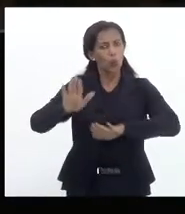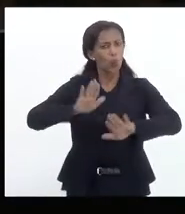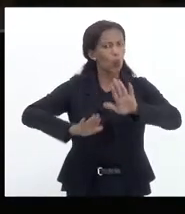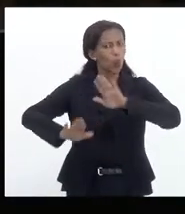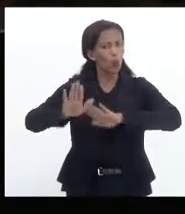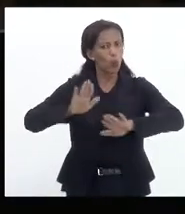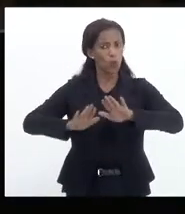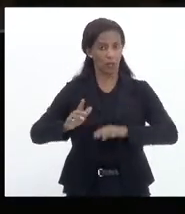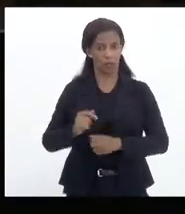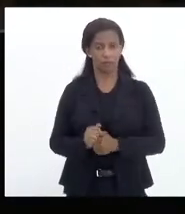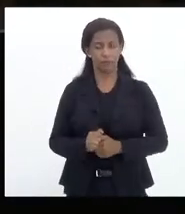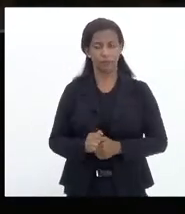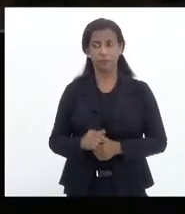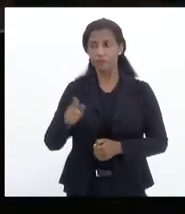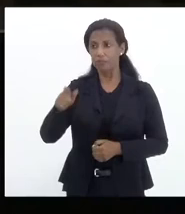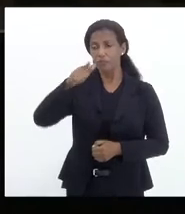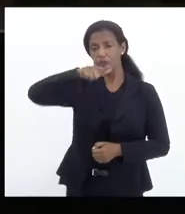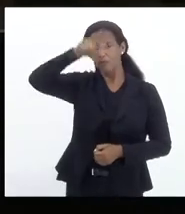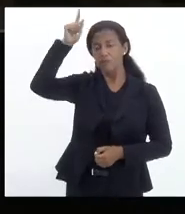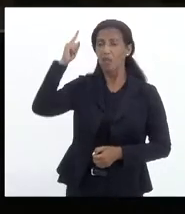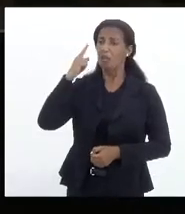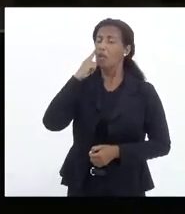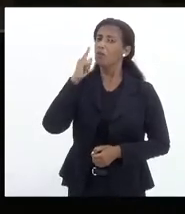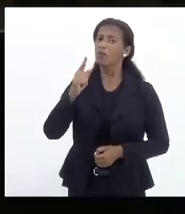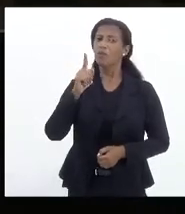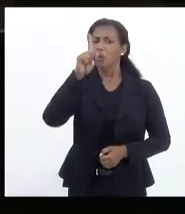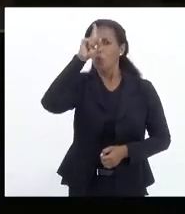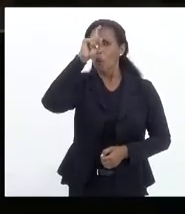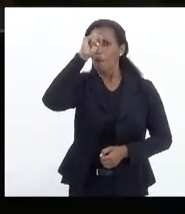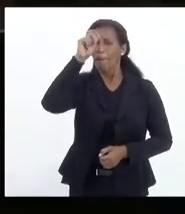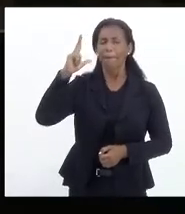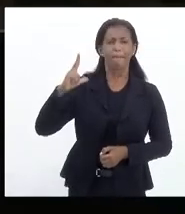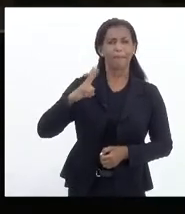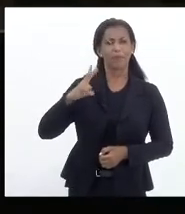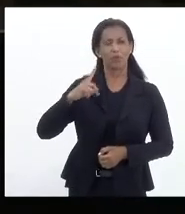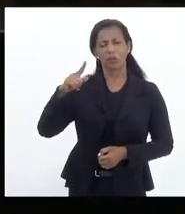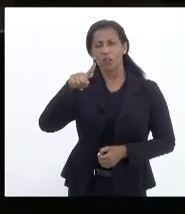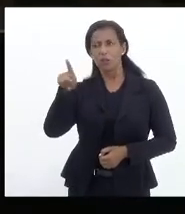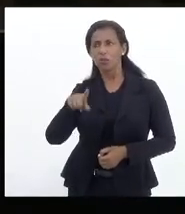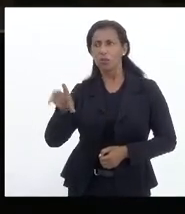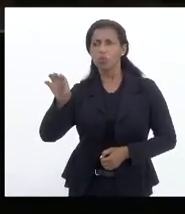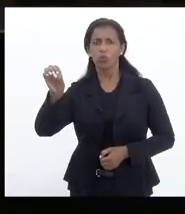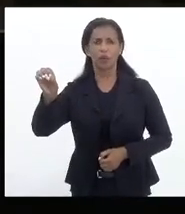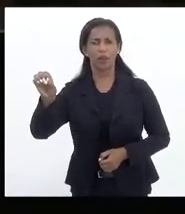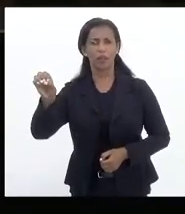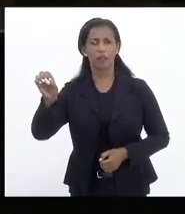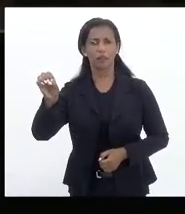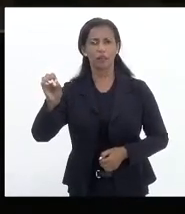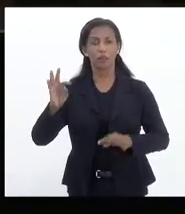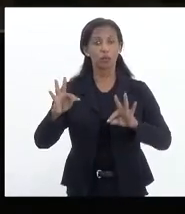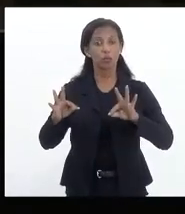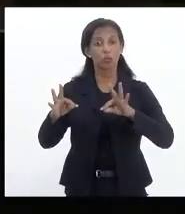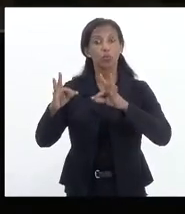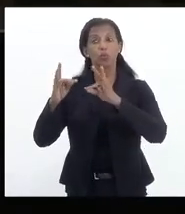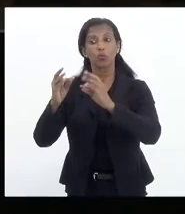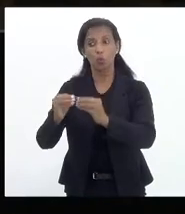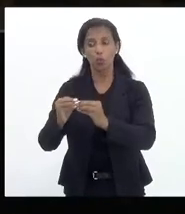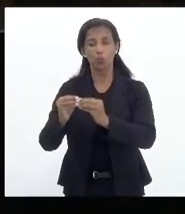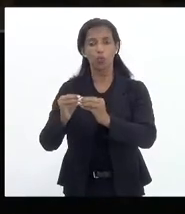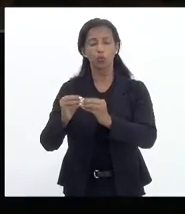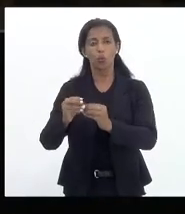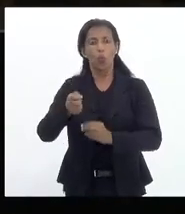verifiquei Deputado dos Paulo que os hospitais particulares da Zona Oeste e Estavam todos eles